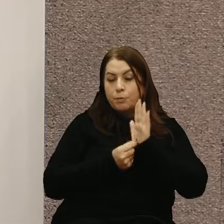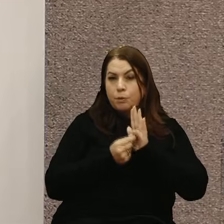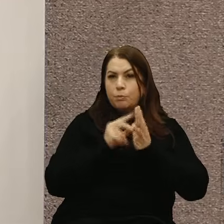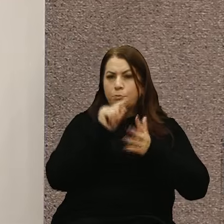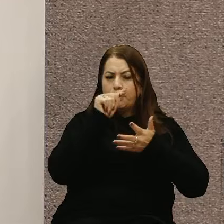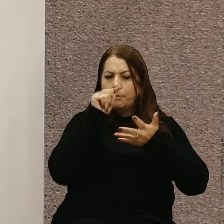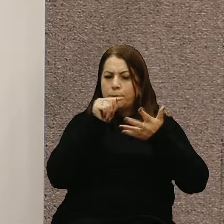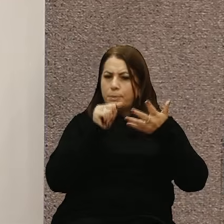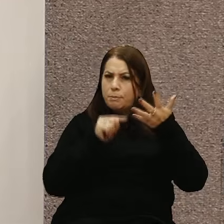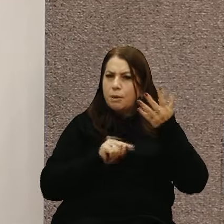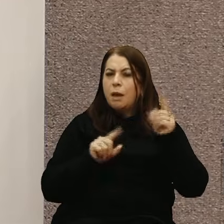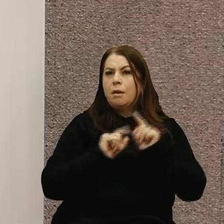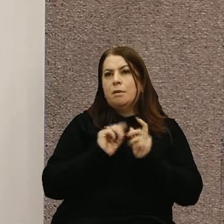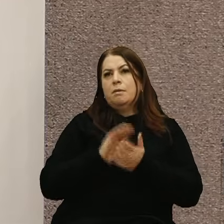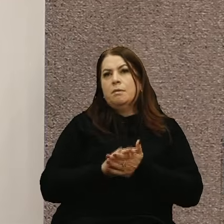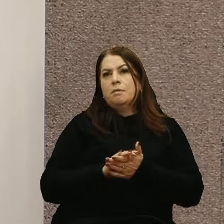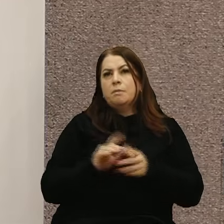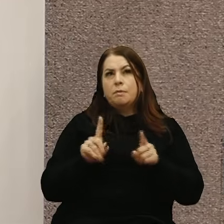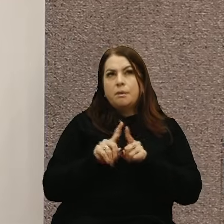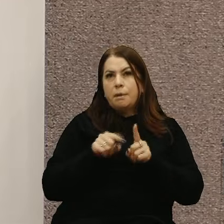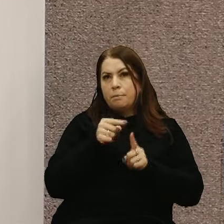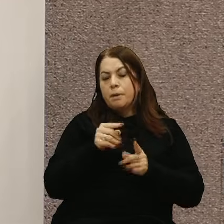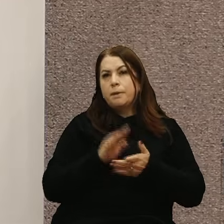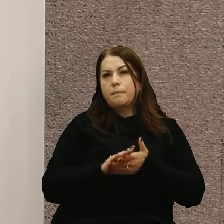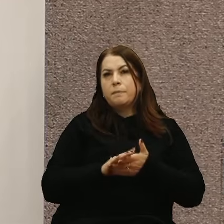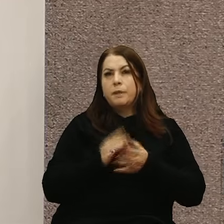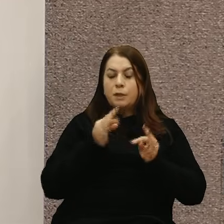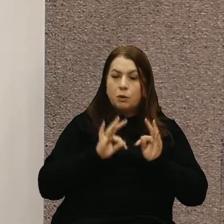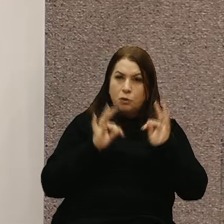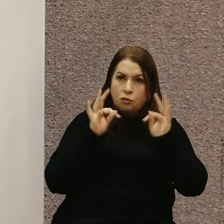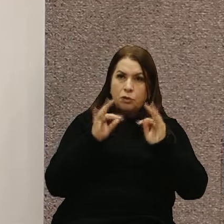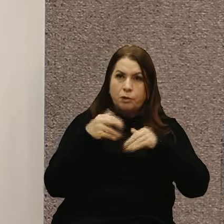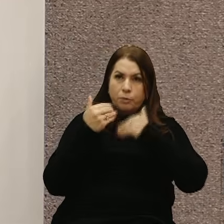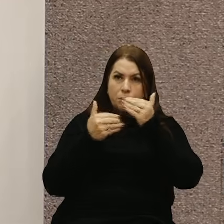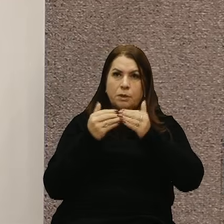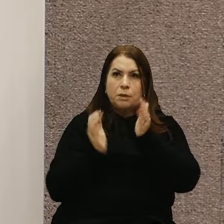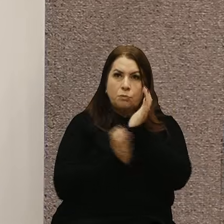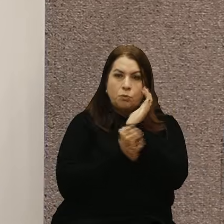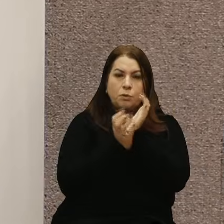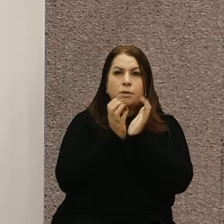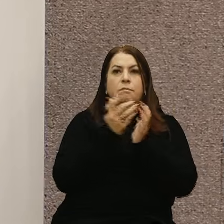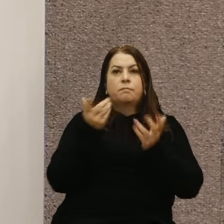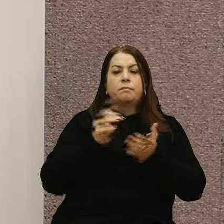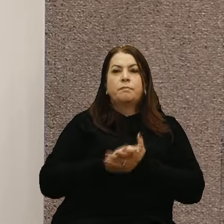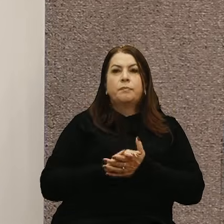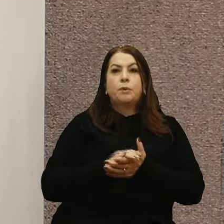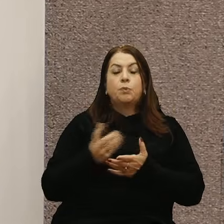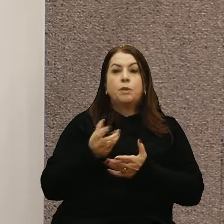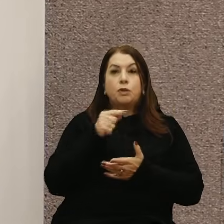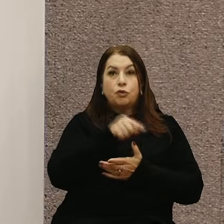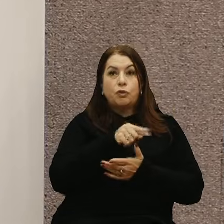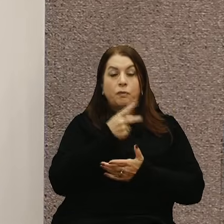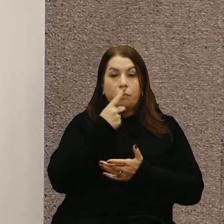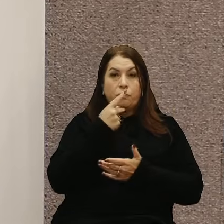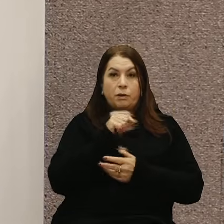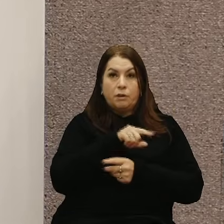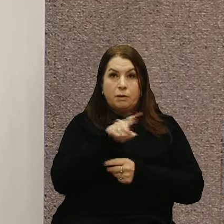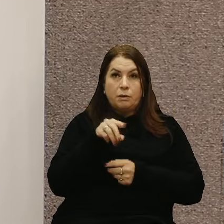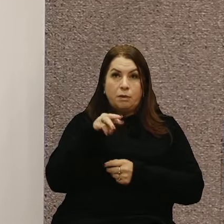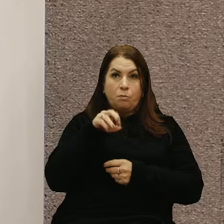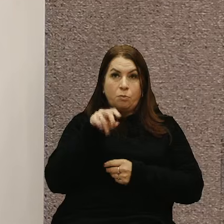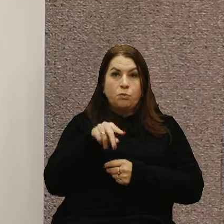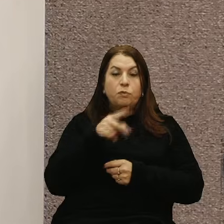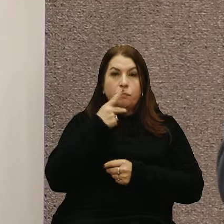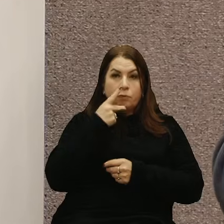série de fatores, inclusive também tecnologia, processos, burocracia, etc. Mas eu quero deixar pontuado, presidente Milton, e